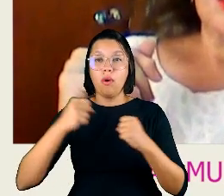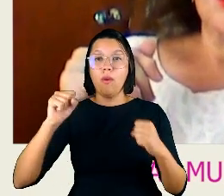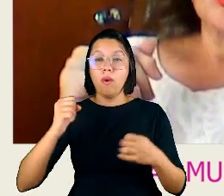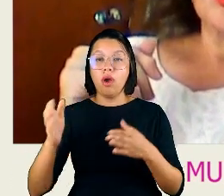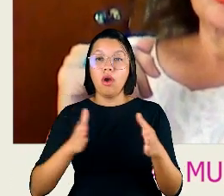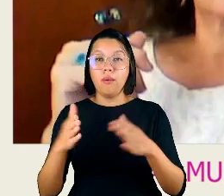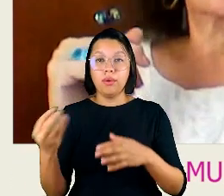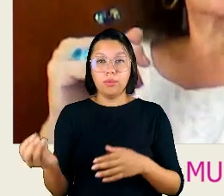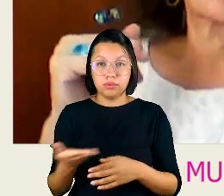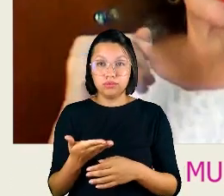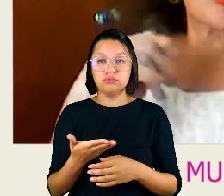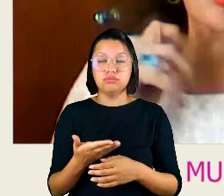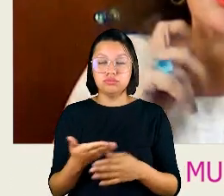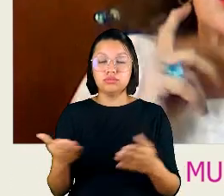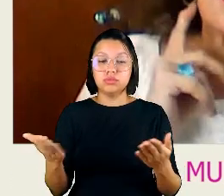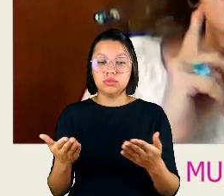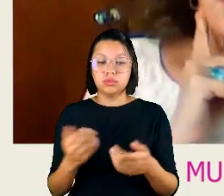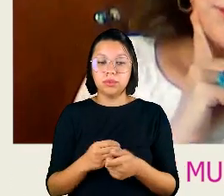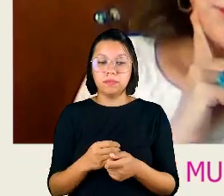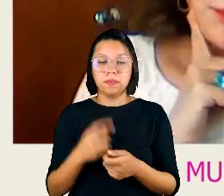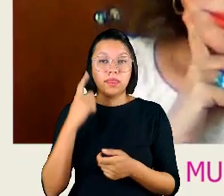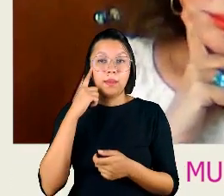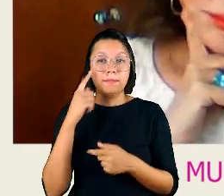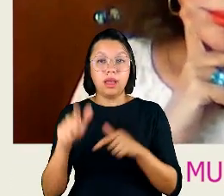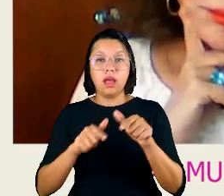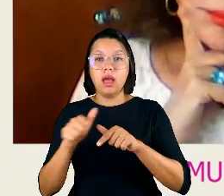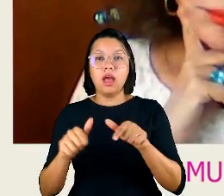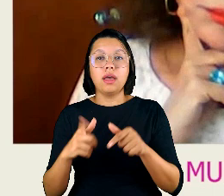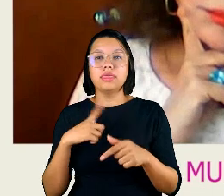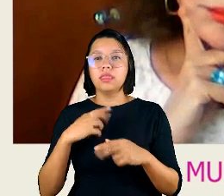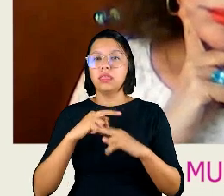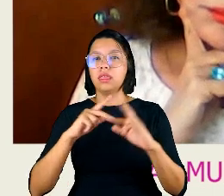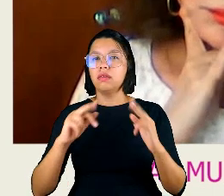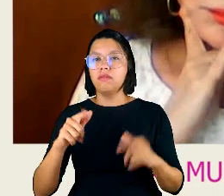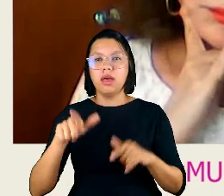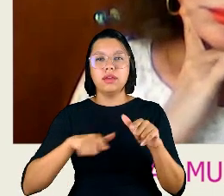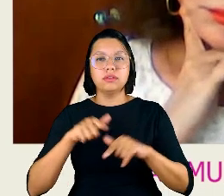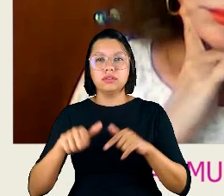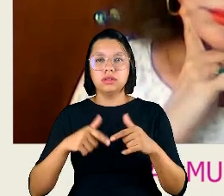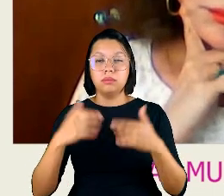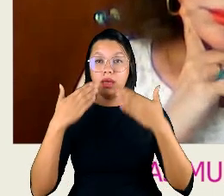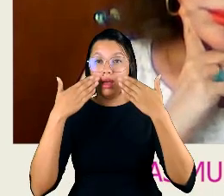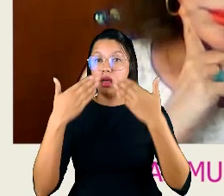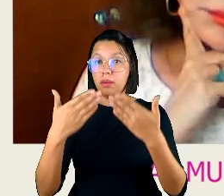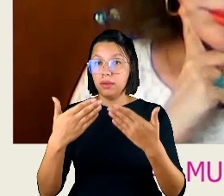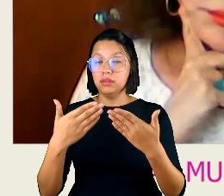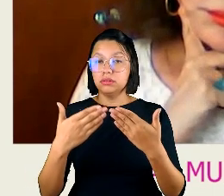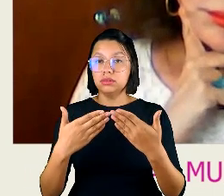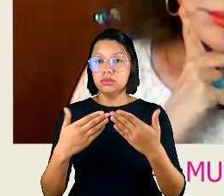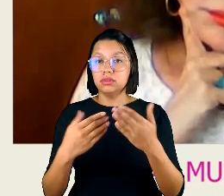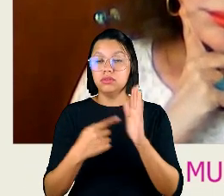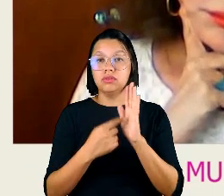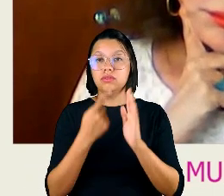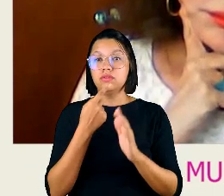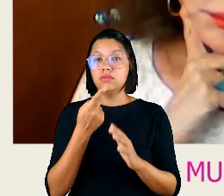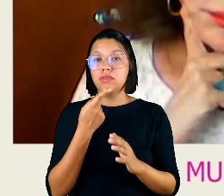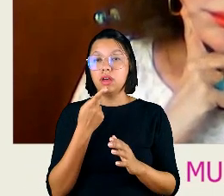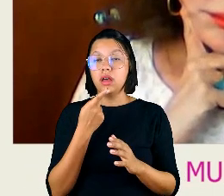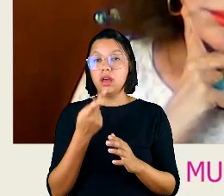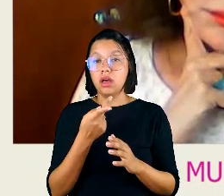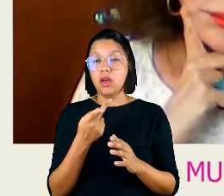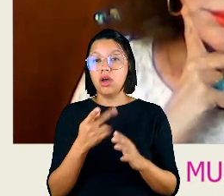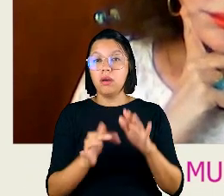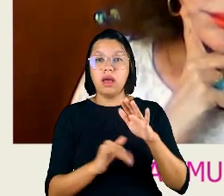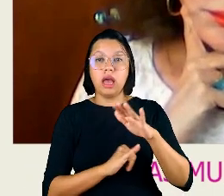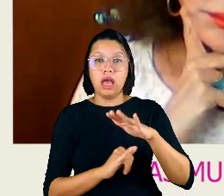trabalho. Tem vários trabalhos e exposições já que falam sobre a questão da informalidade, né? Então, logo no início